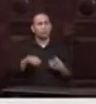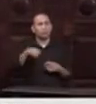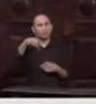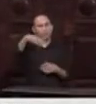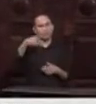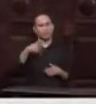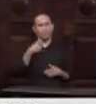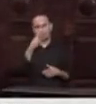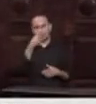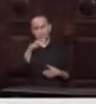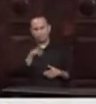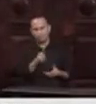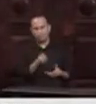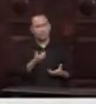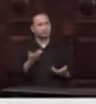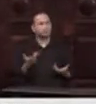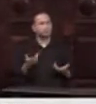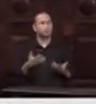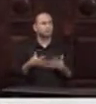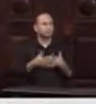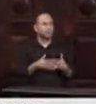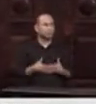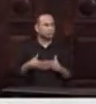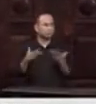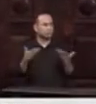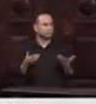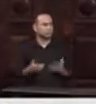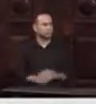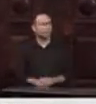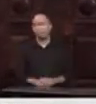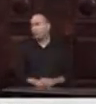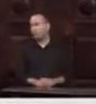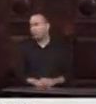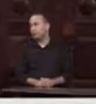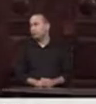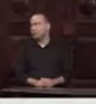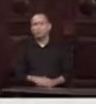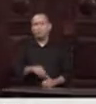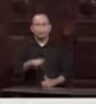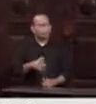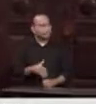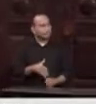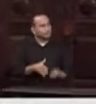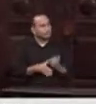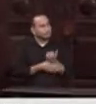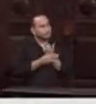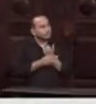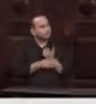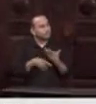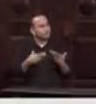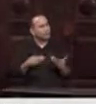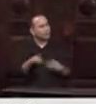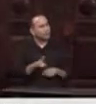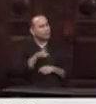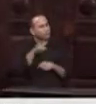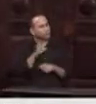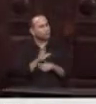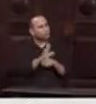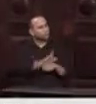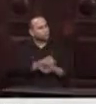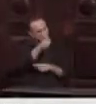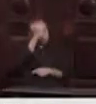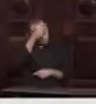de lixo. Se for o caso, se a Prefeitura estiver insegura quanto ao uso de recurso público,